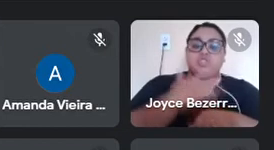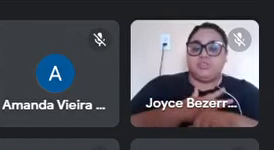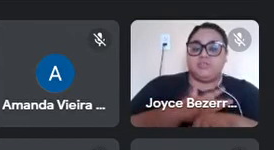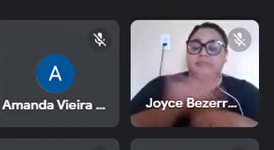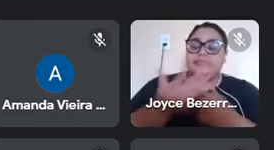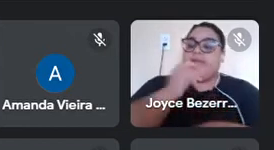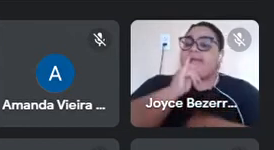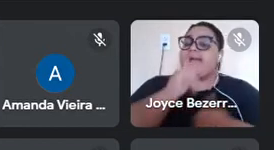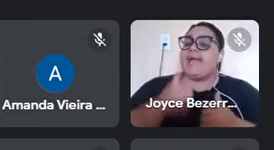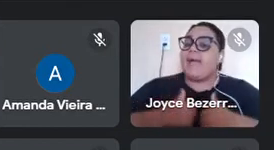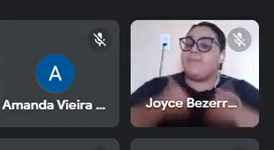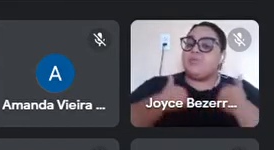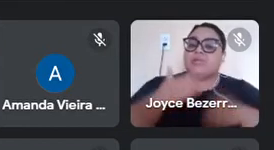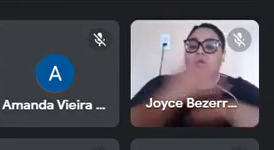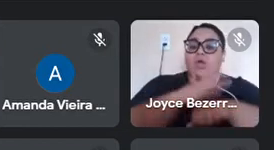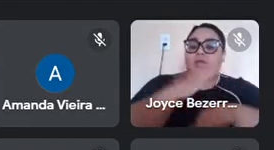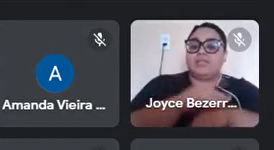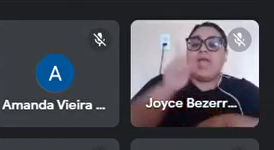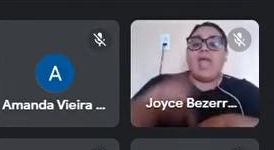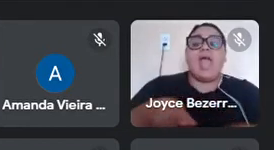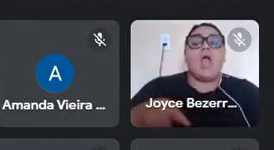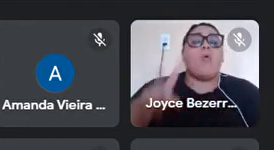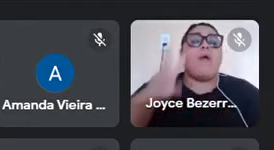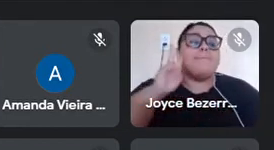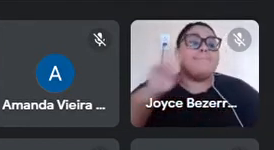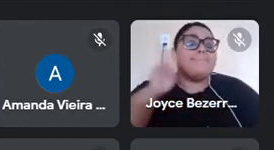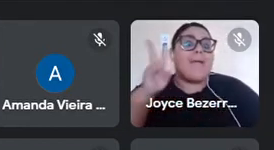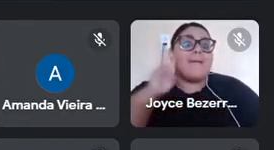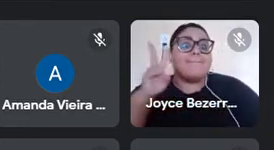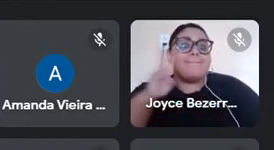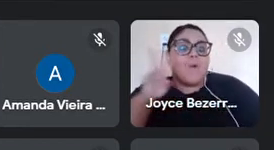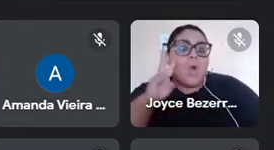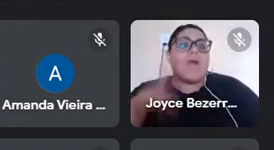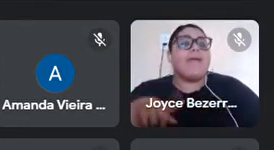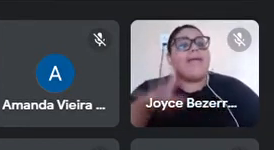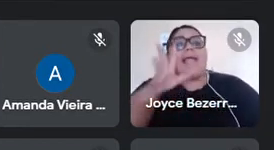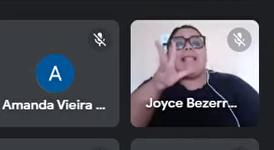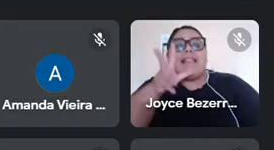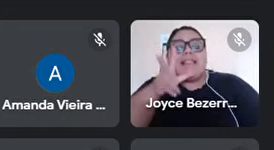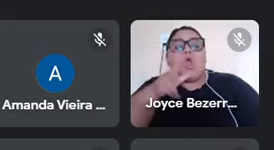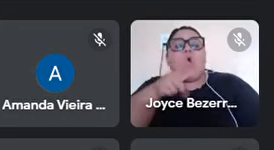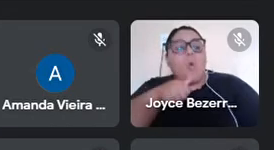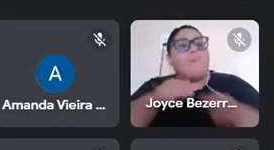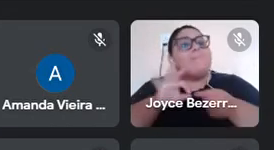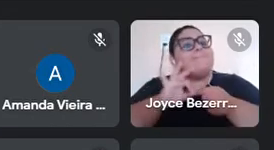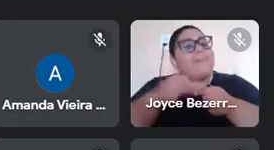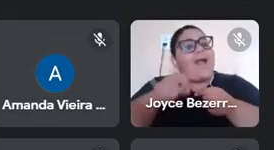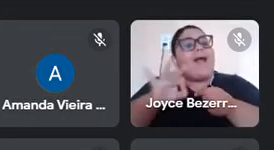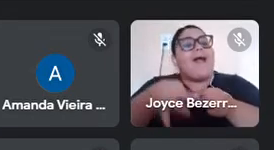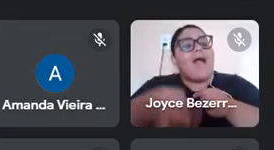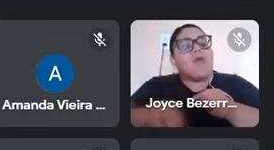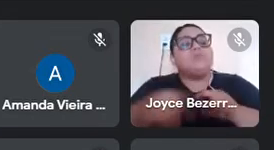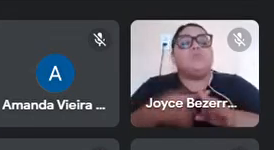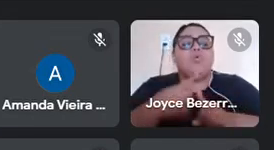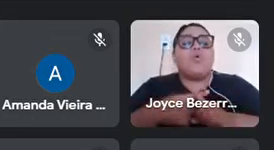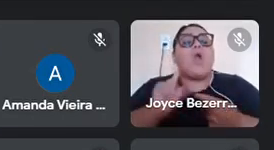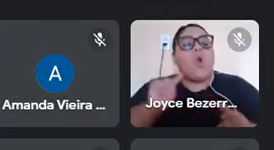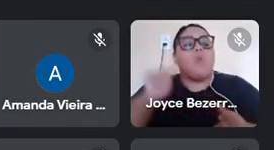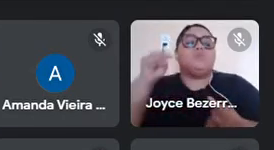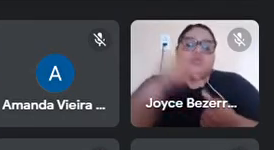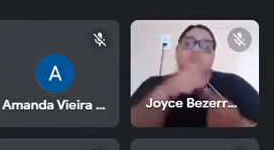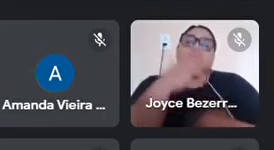gente tem como vantagem que é uma memória a longo prazo, né? Que é justamente o objetivo da vacinação.